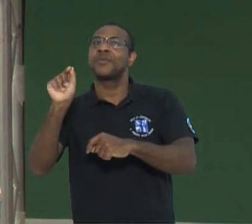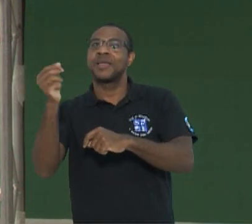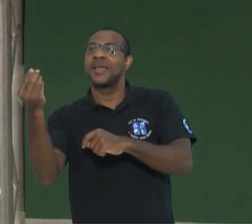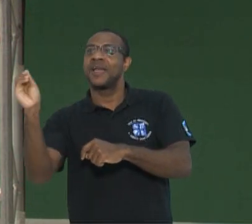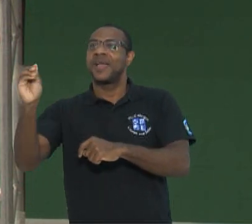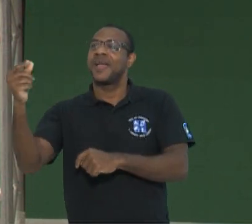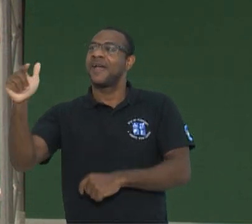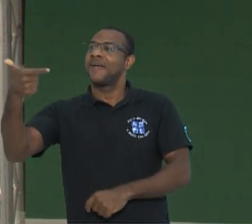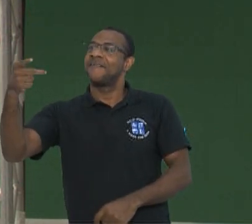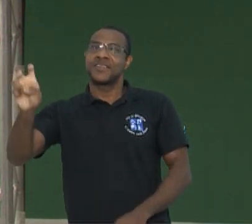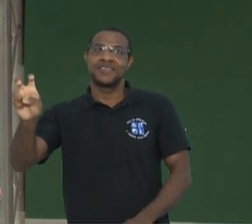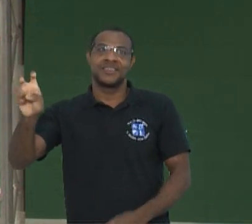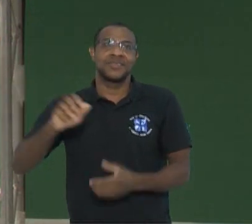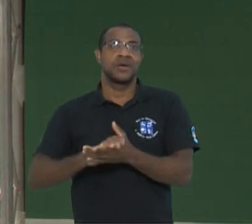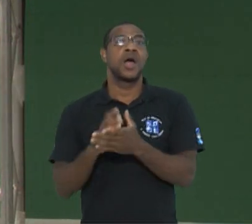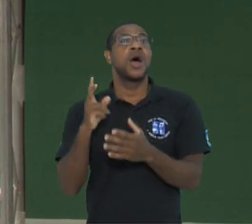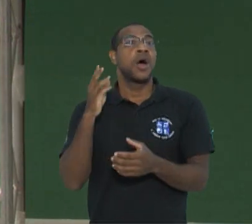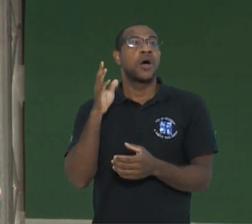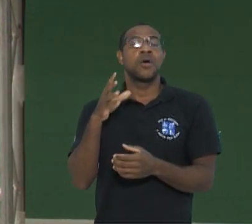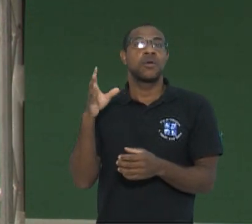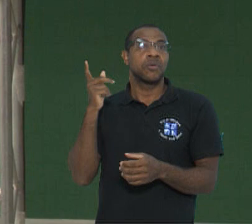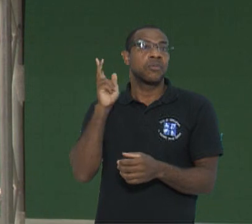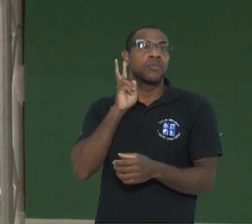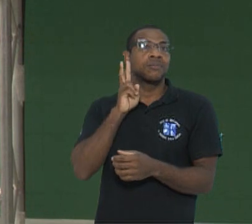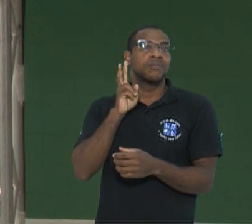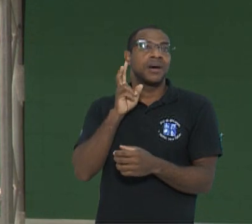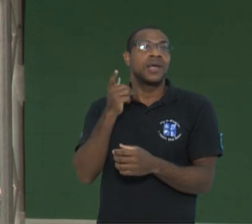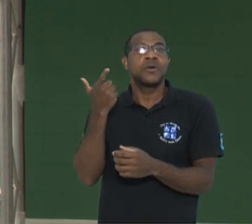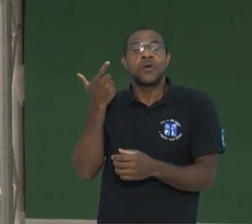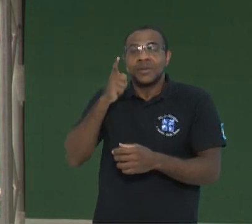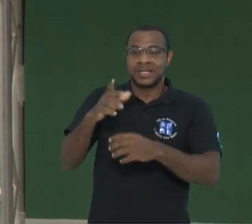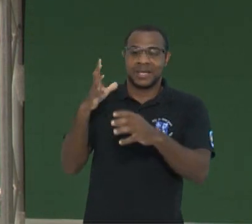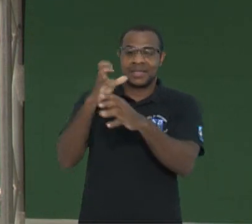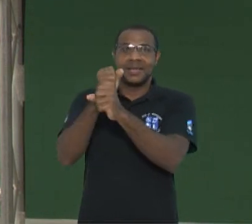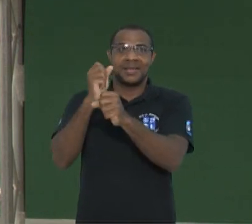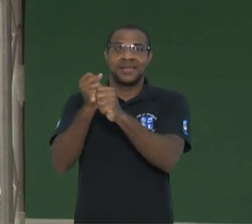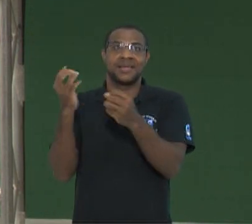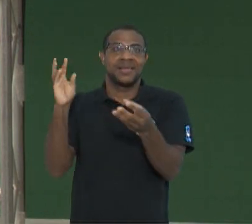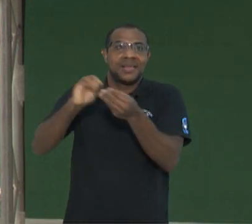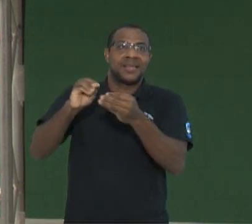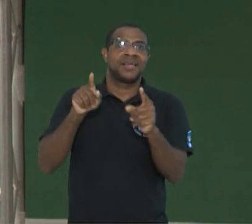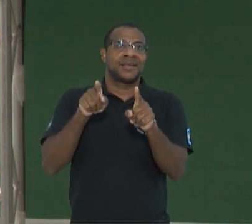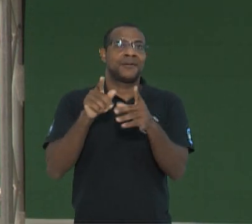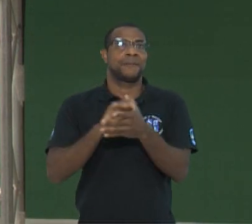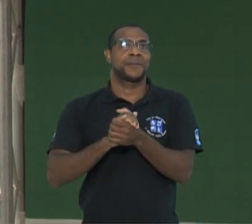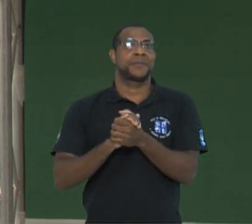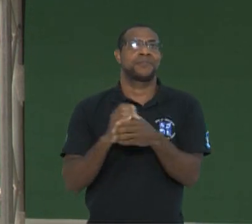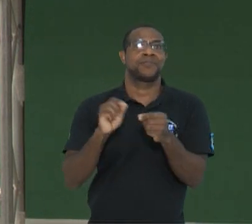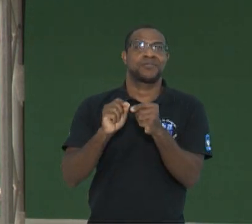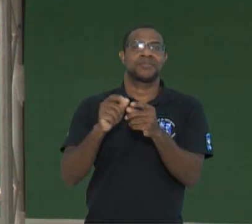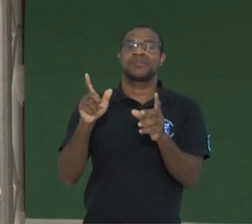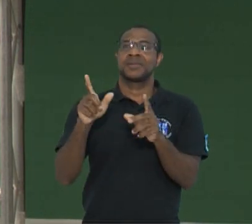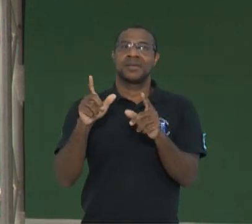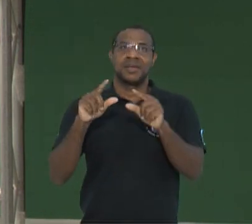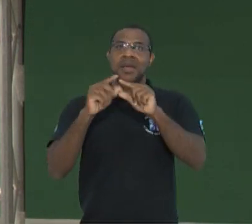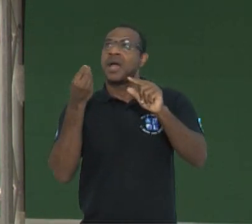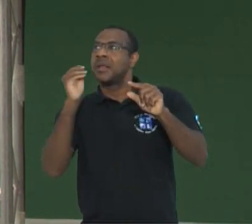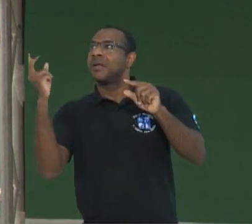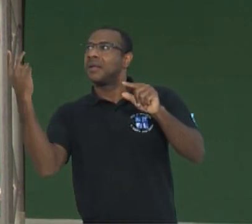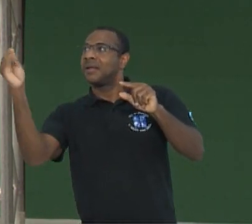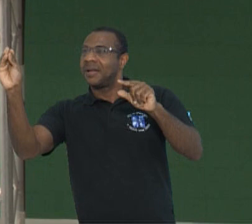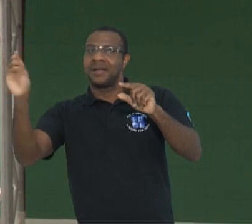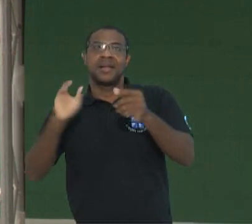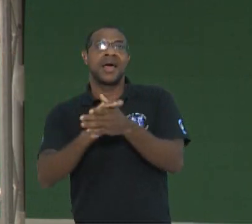valores de a e de b, fazendo a raiz quadrada de 4 e a raiz quadrada de 25. Ou ainda, se